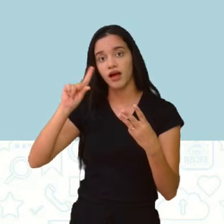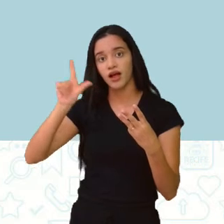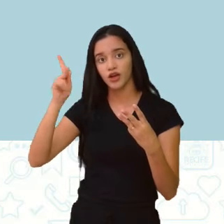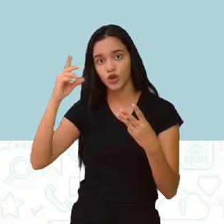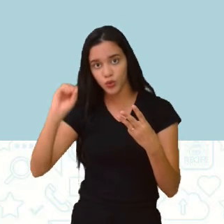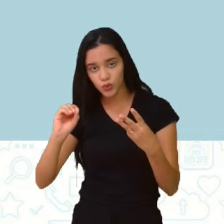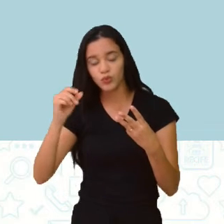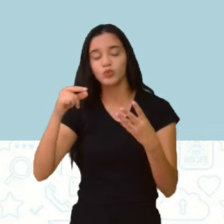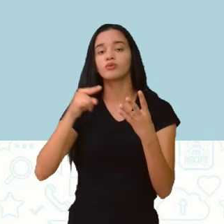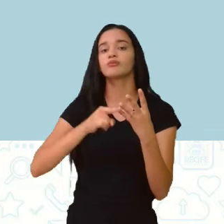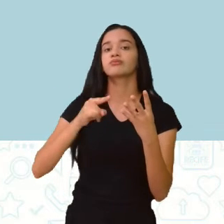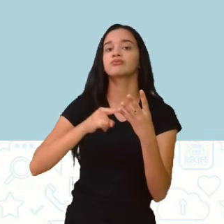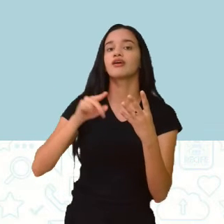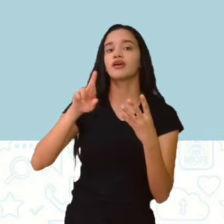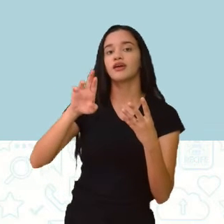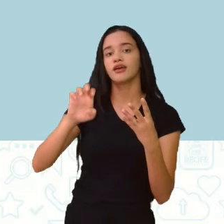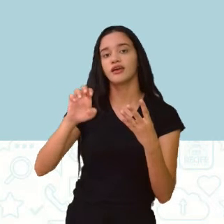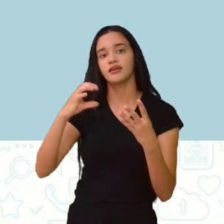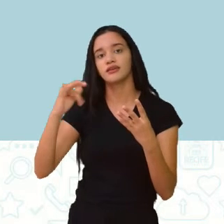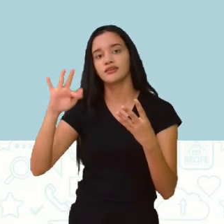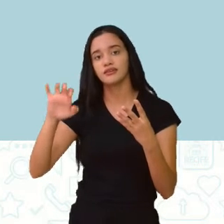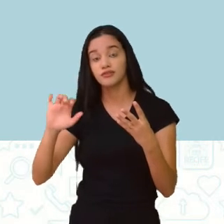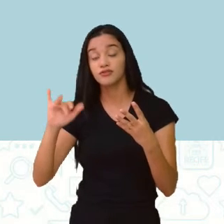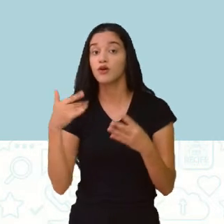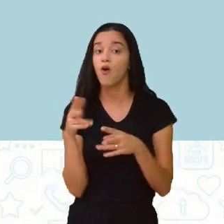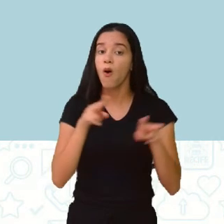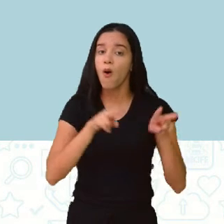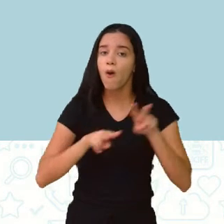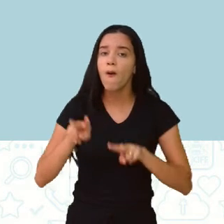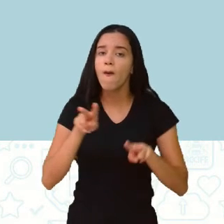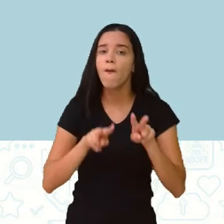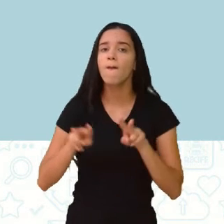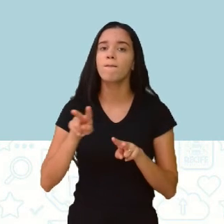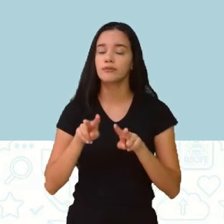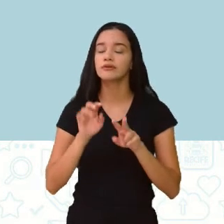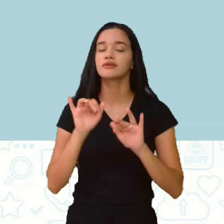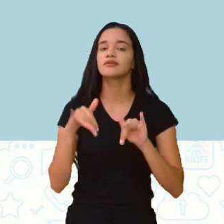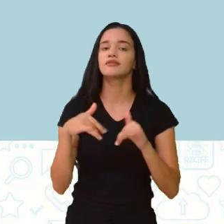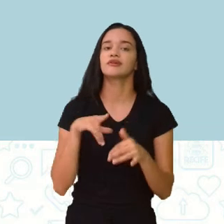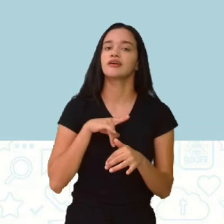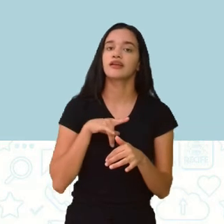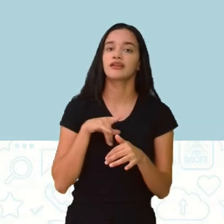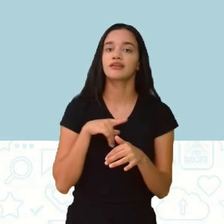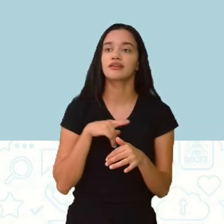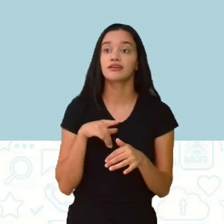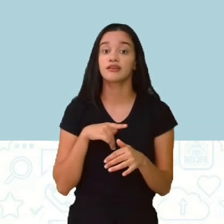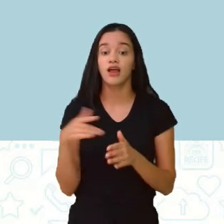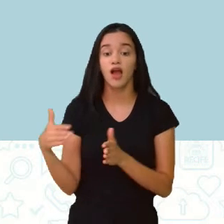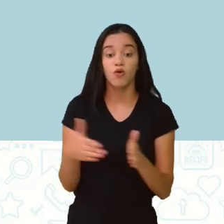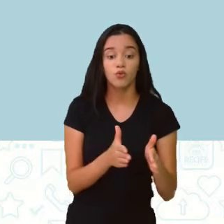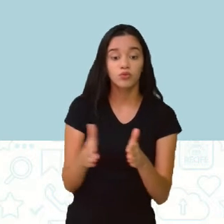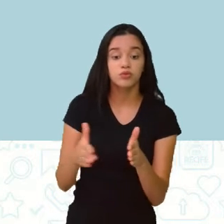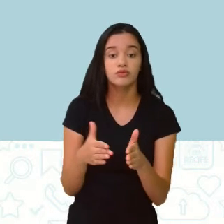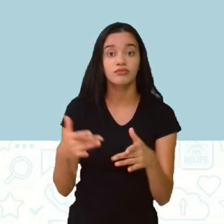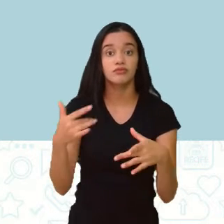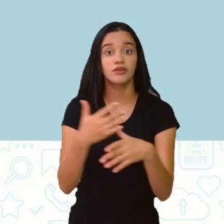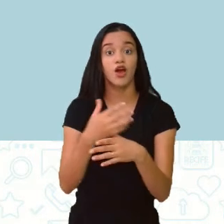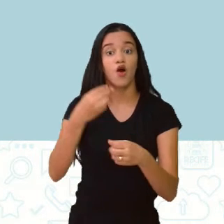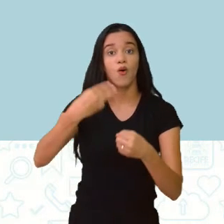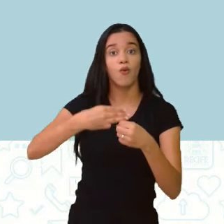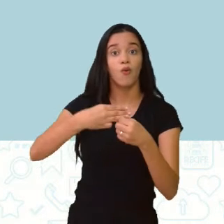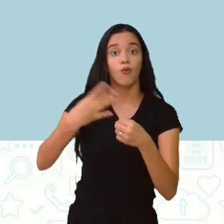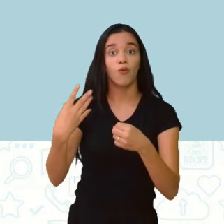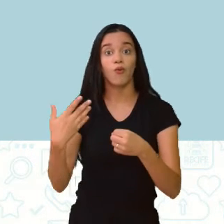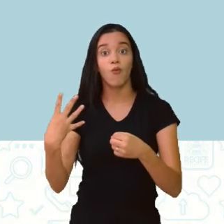Recife. Observe que quando a gente vê que ele banha 42 municípios, então a gente sabe que ele já